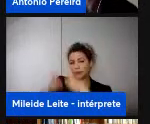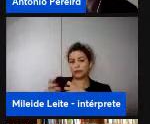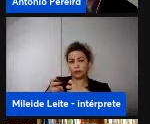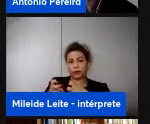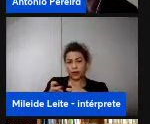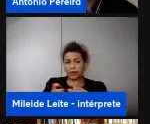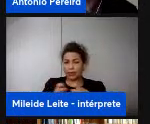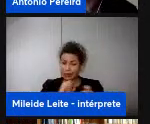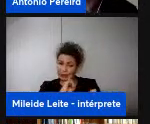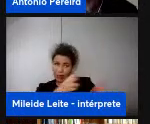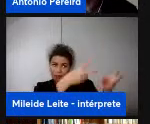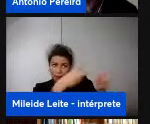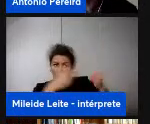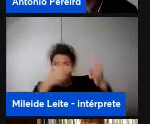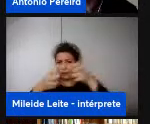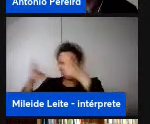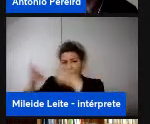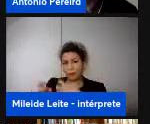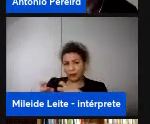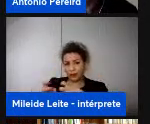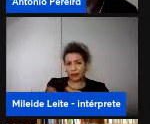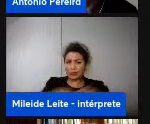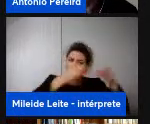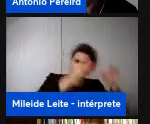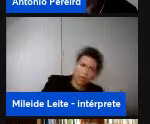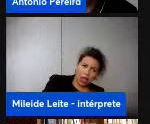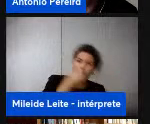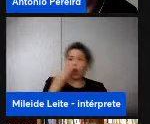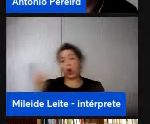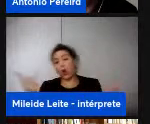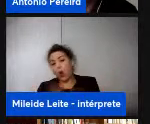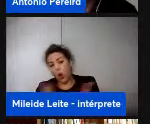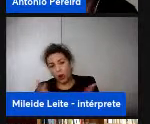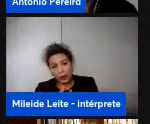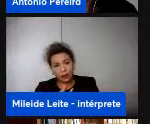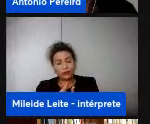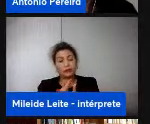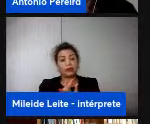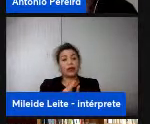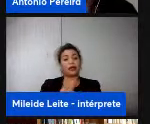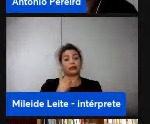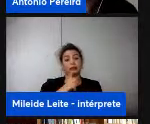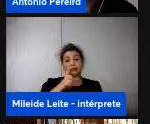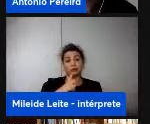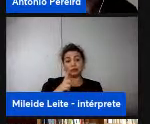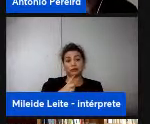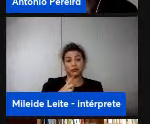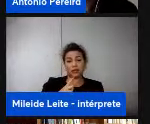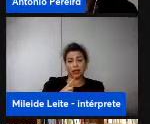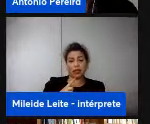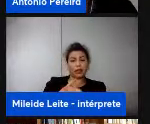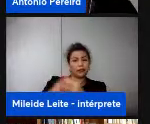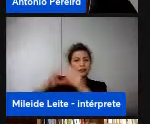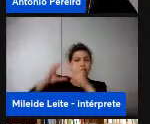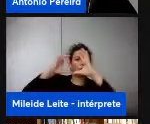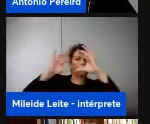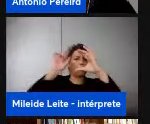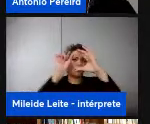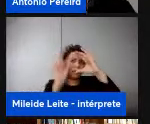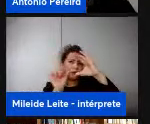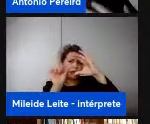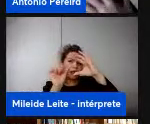essas inferências elas são certas ou erradas, né, eu tenho aqui uma alça que vai repetir,